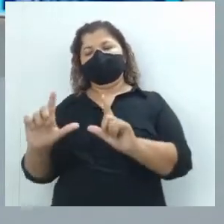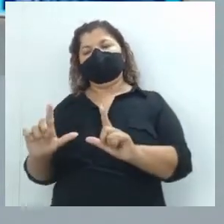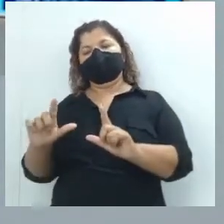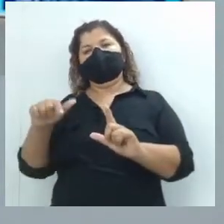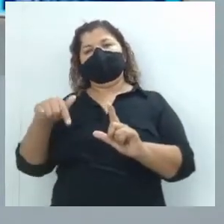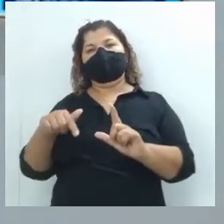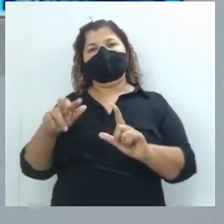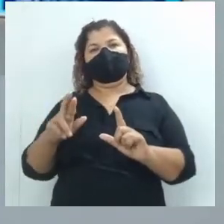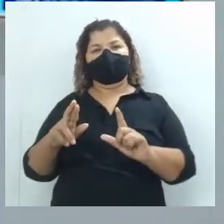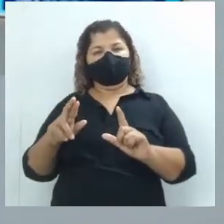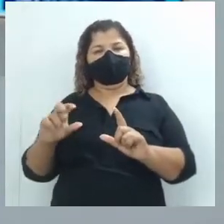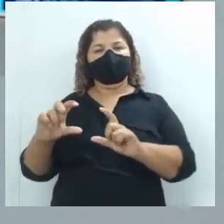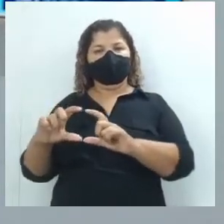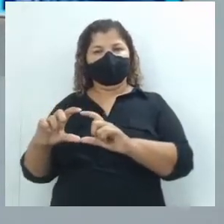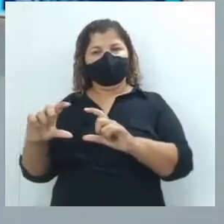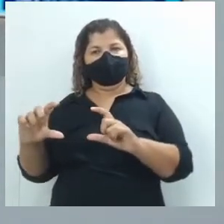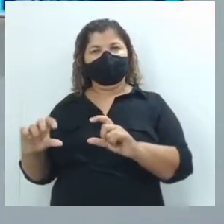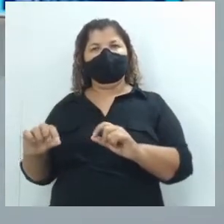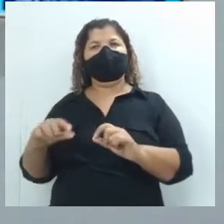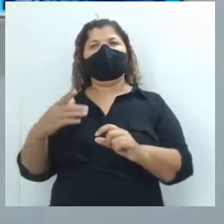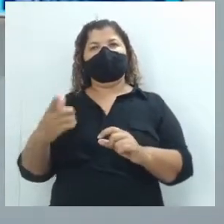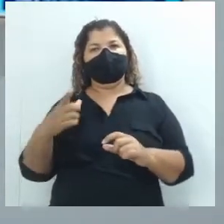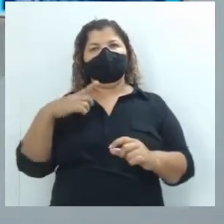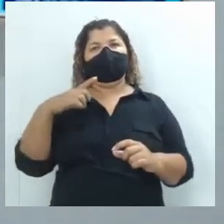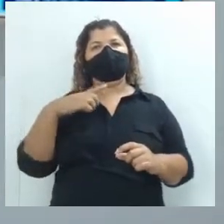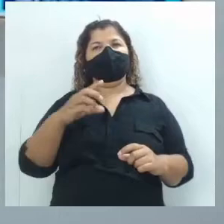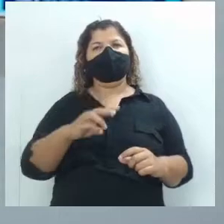ter, ó, processo de